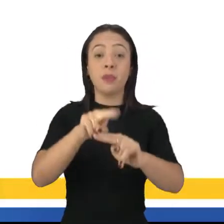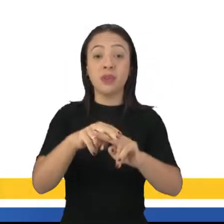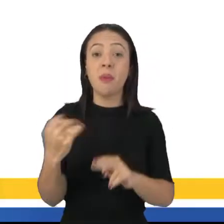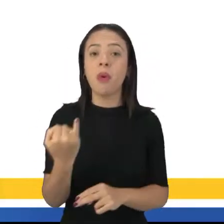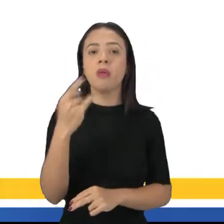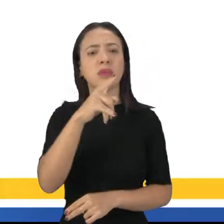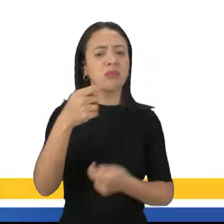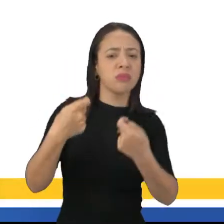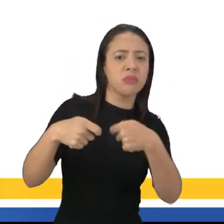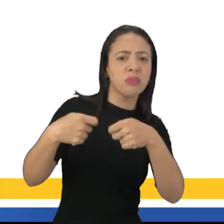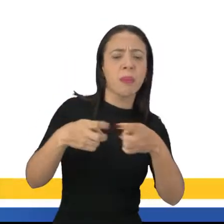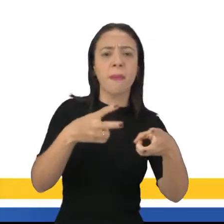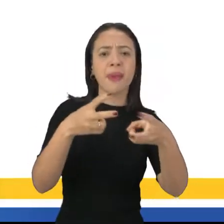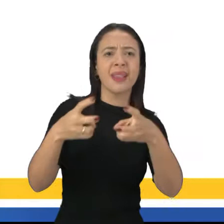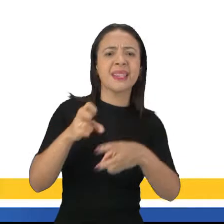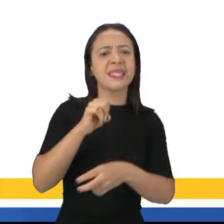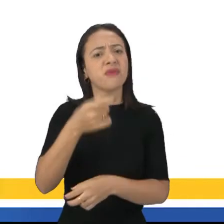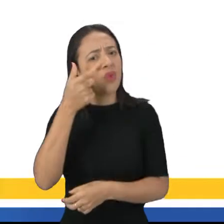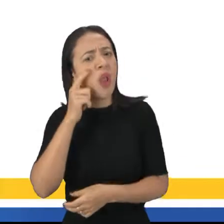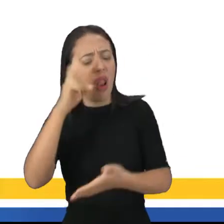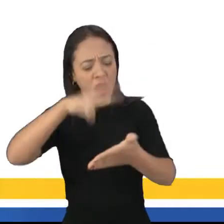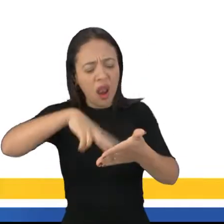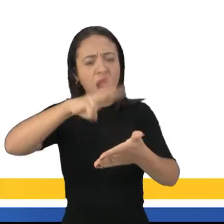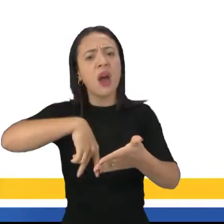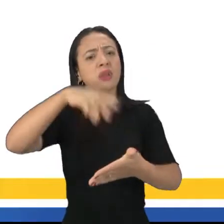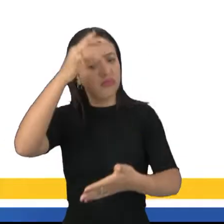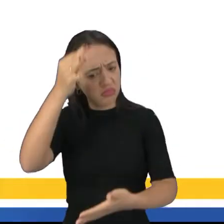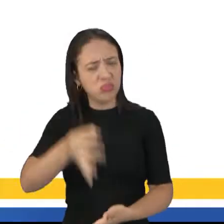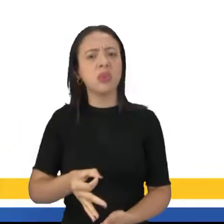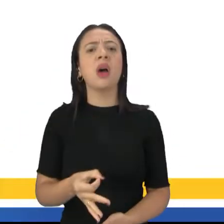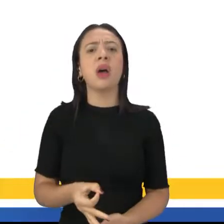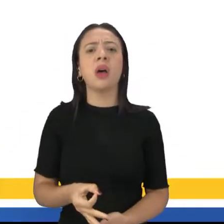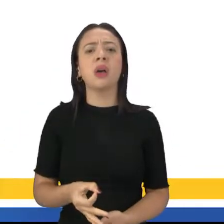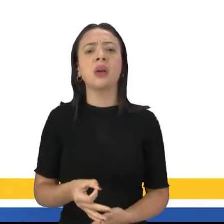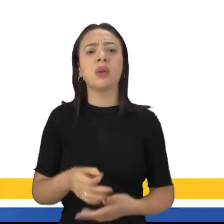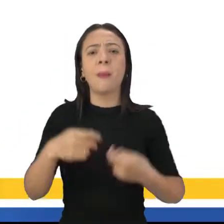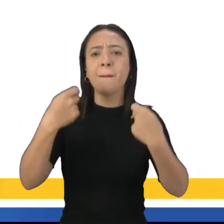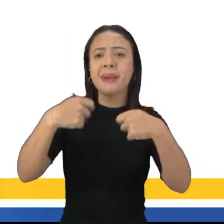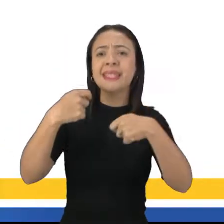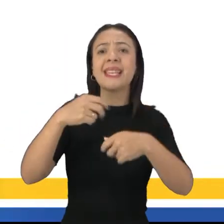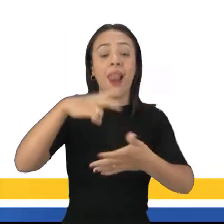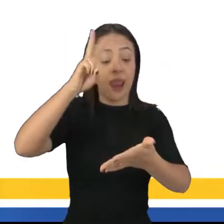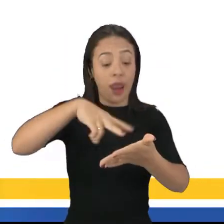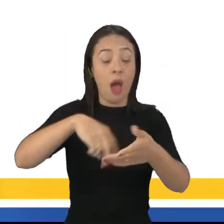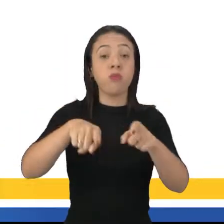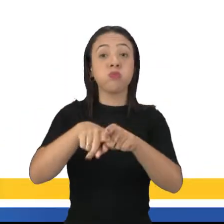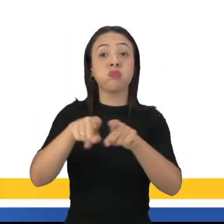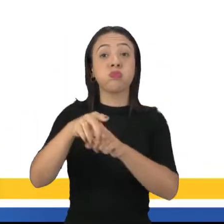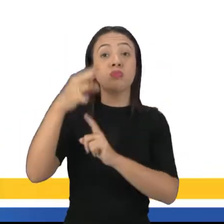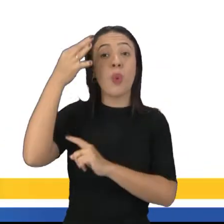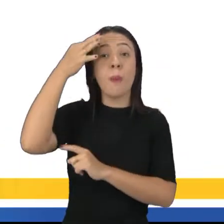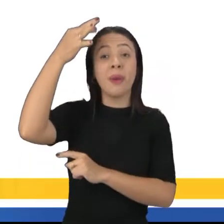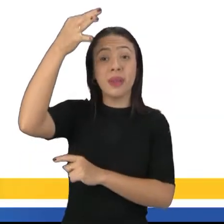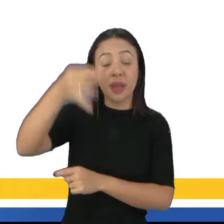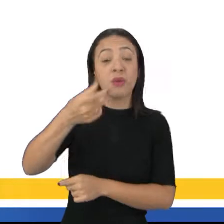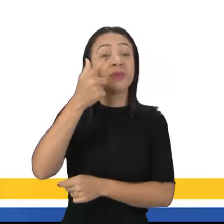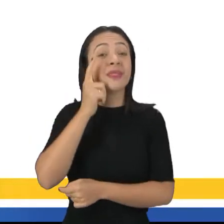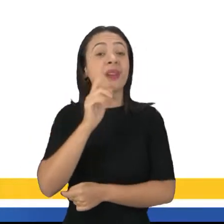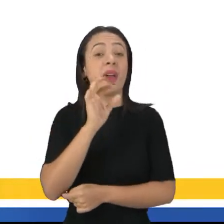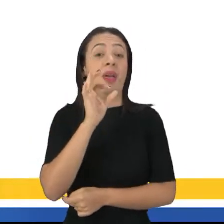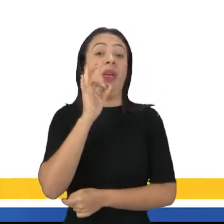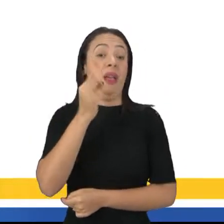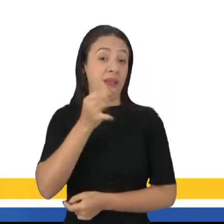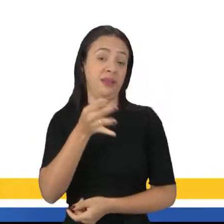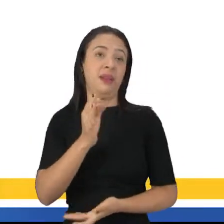você averiguar se você sabe ler essas questões como ela deve ser lida e entendida para que você possa